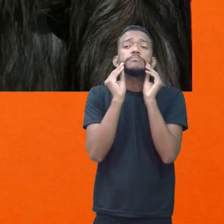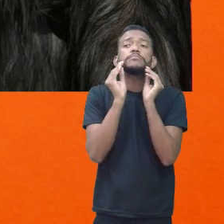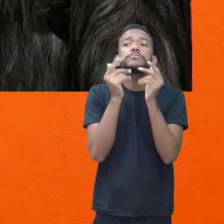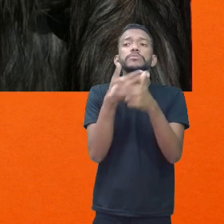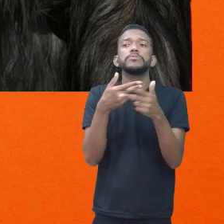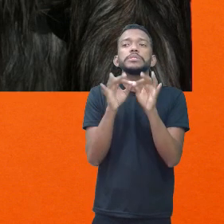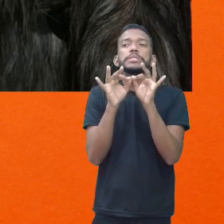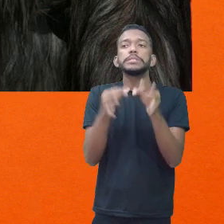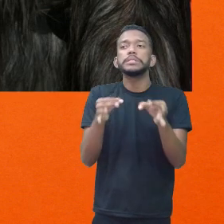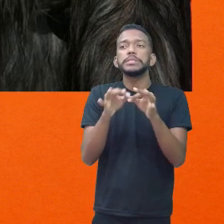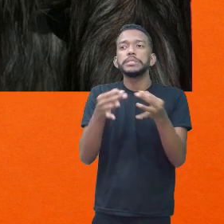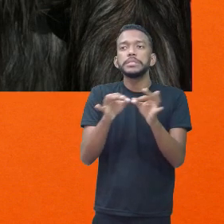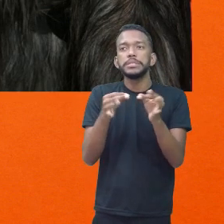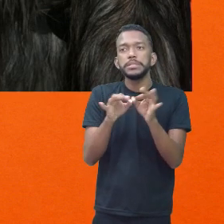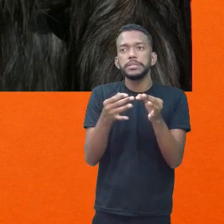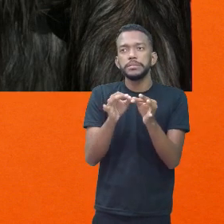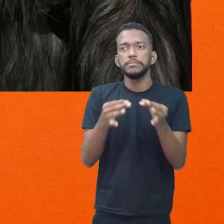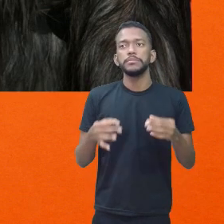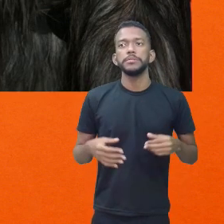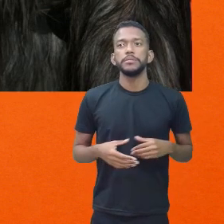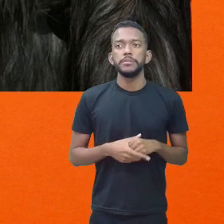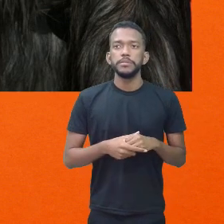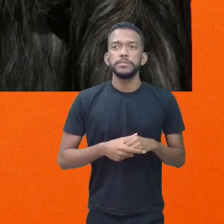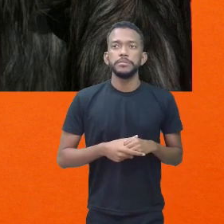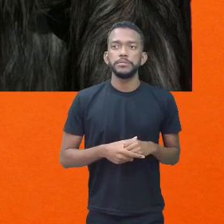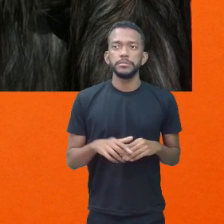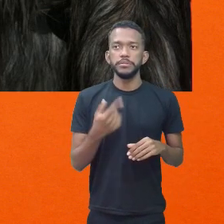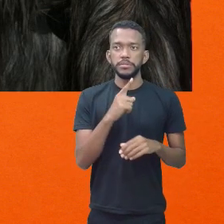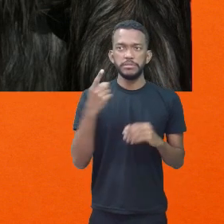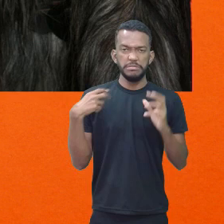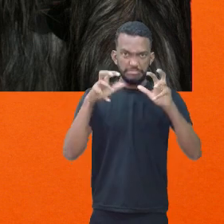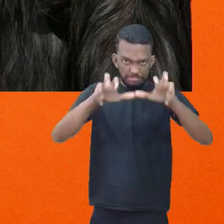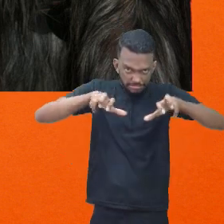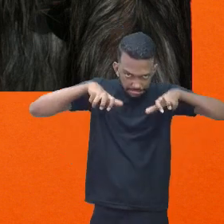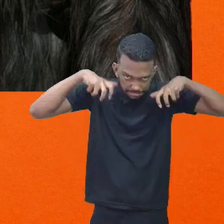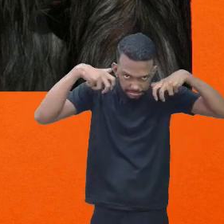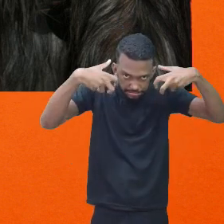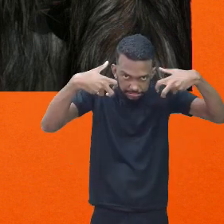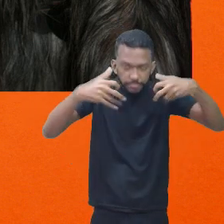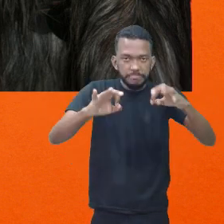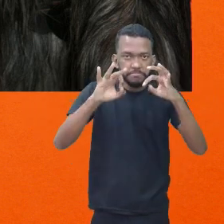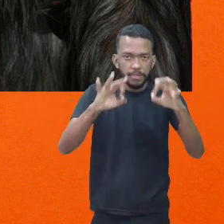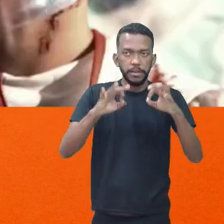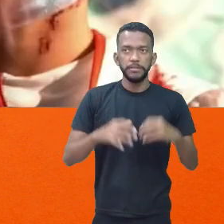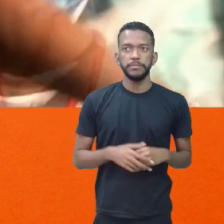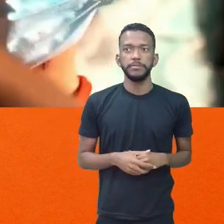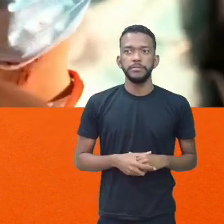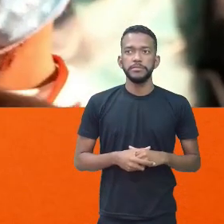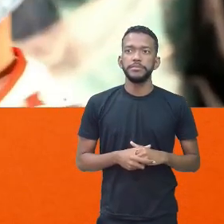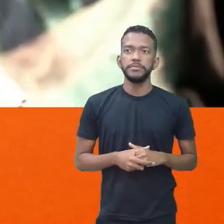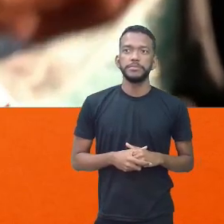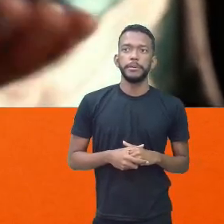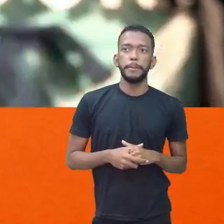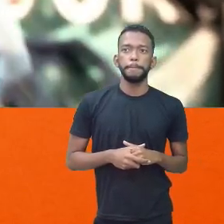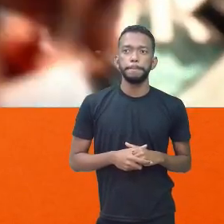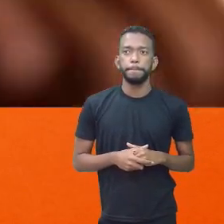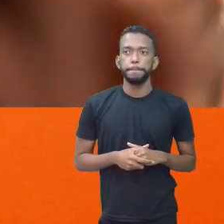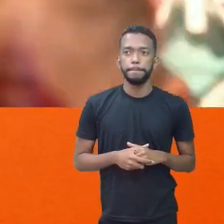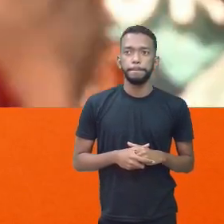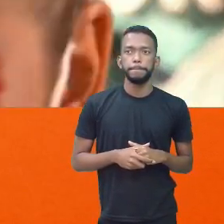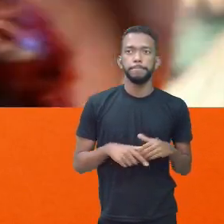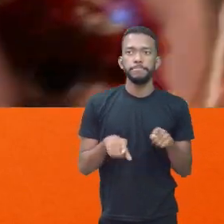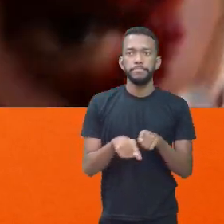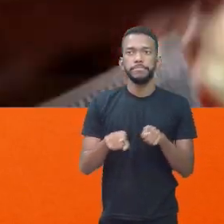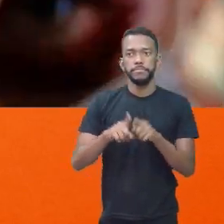fantasia, uma maquiagem, né, um pouco mais dark, outros viram bicho mesmo, um negócio feio da tristeza. Mas a ideia também é